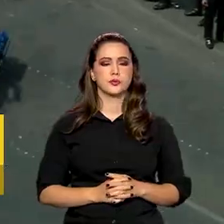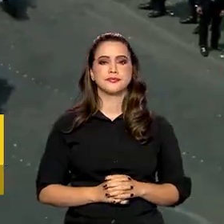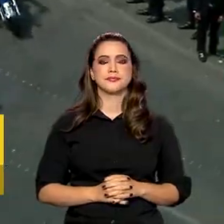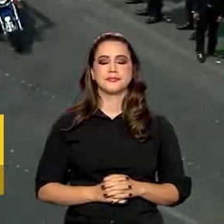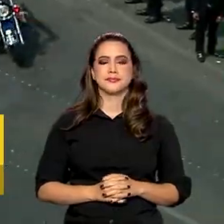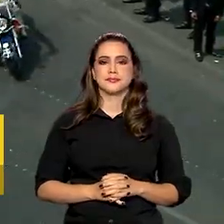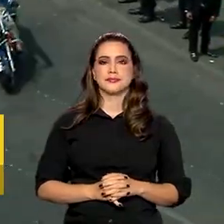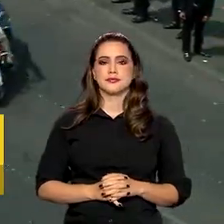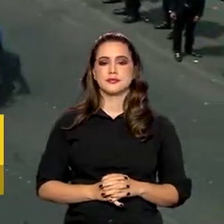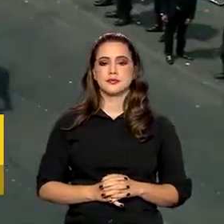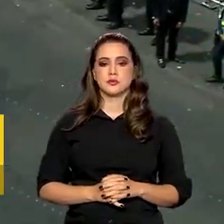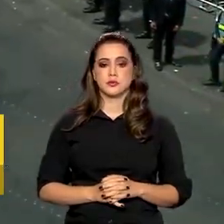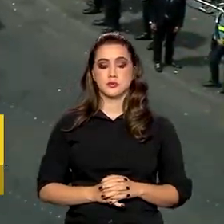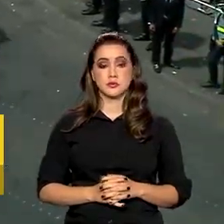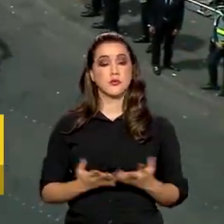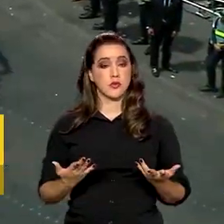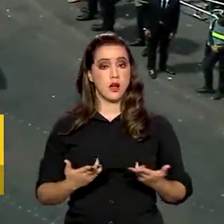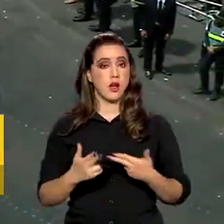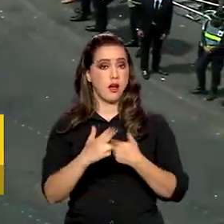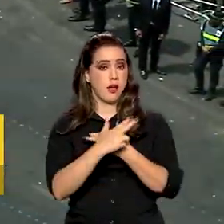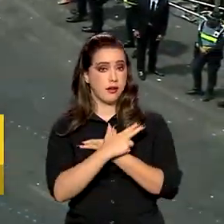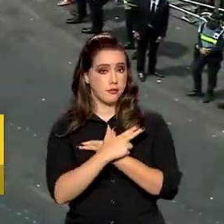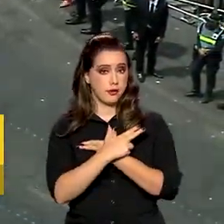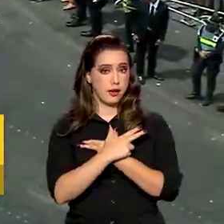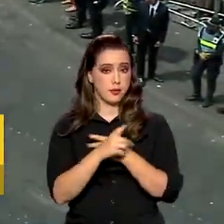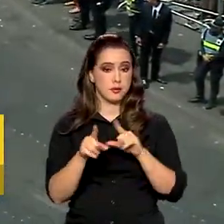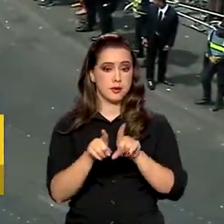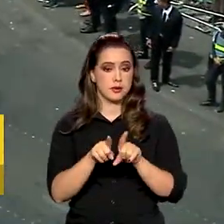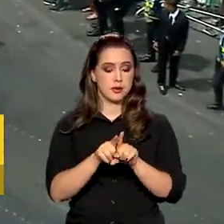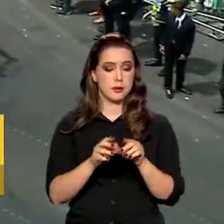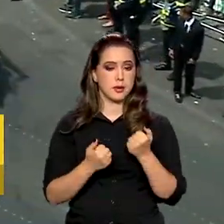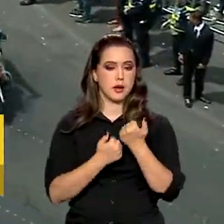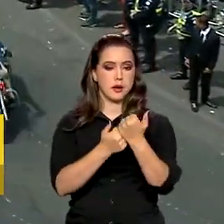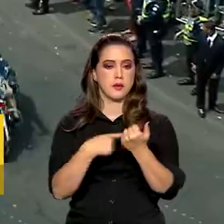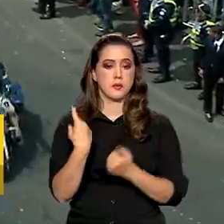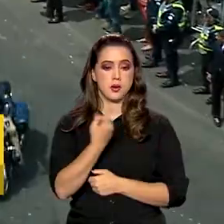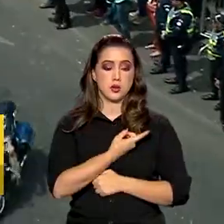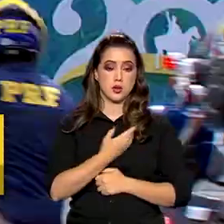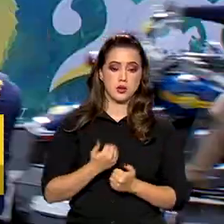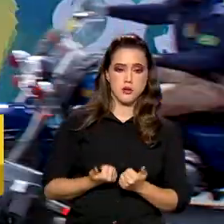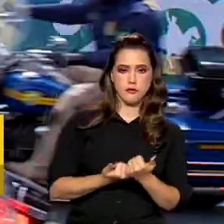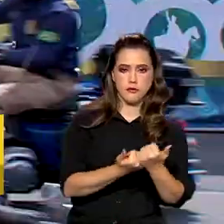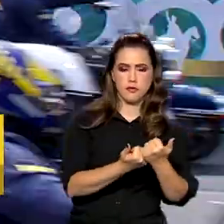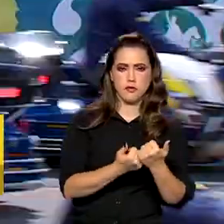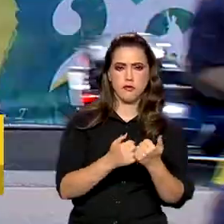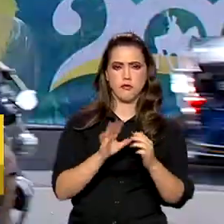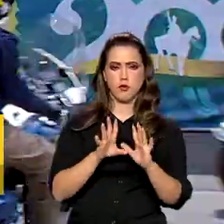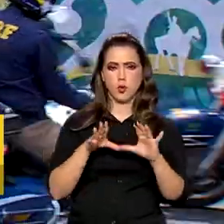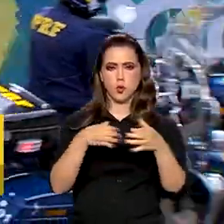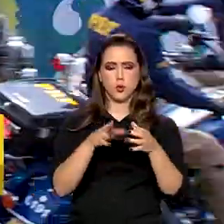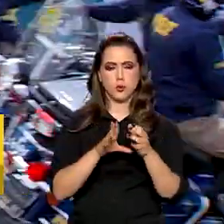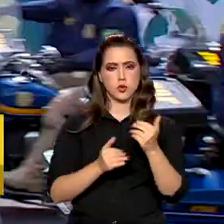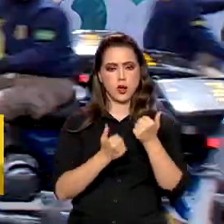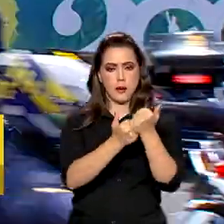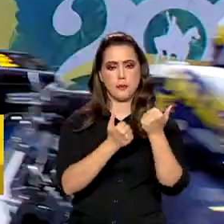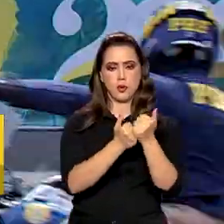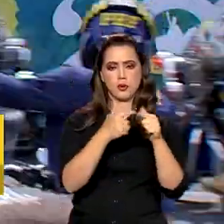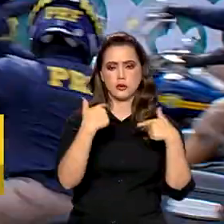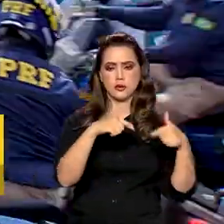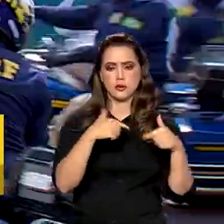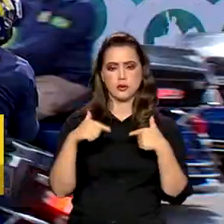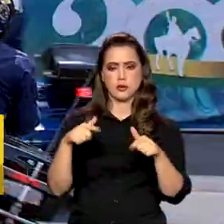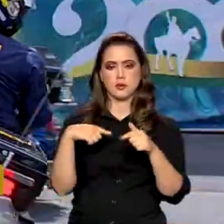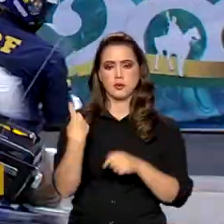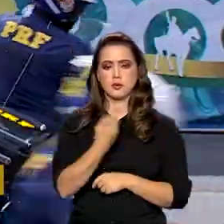Nessa parte, a Força Aérea também contribui muito com as nossas forças auxiliares, demais forças armadas, né? Principalmente para que a